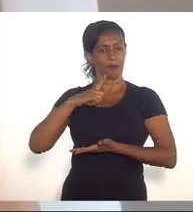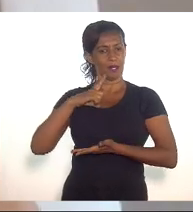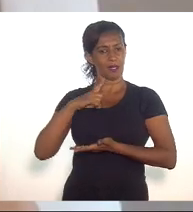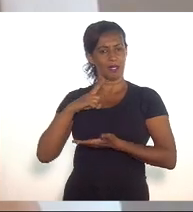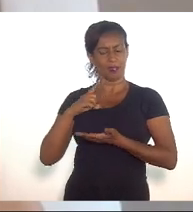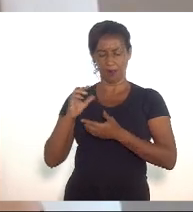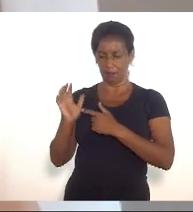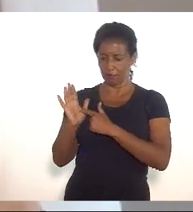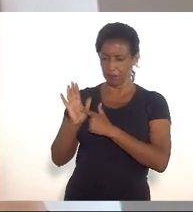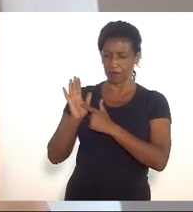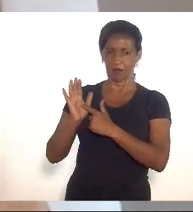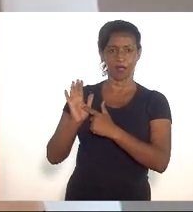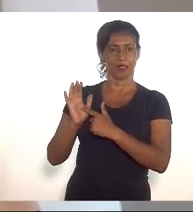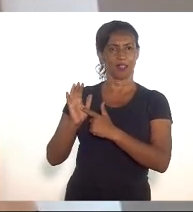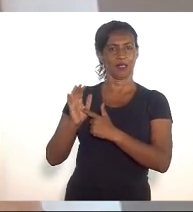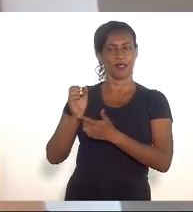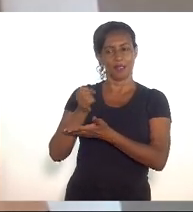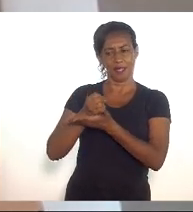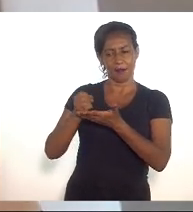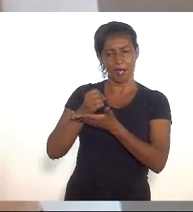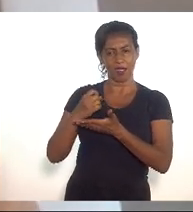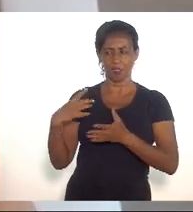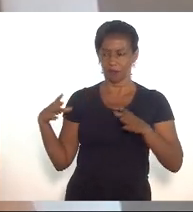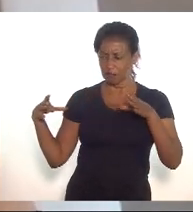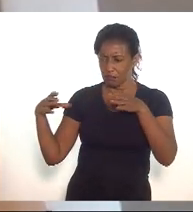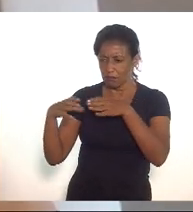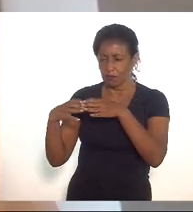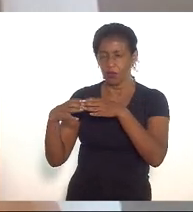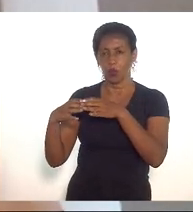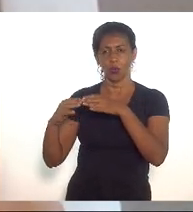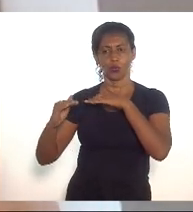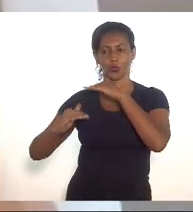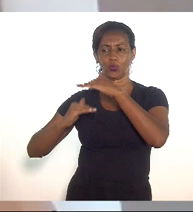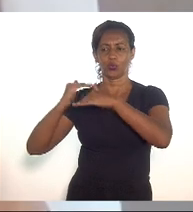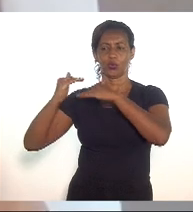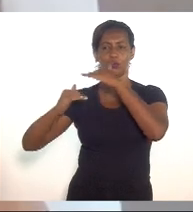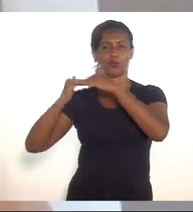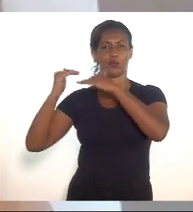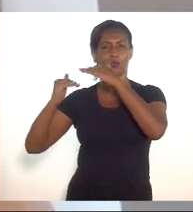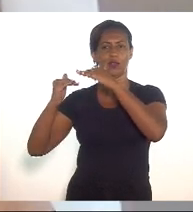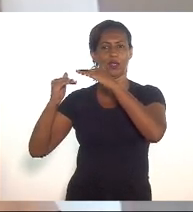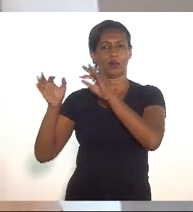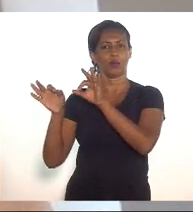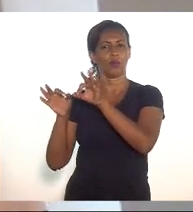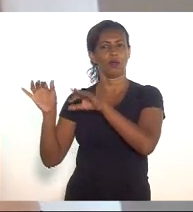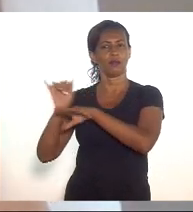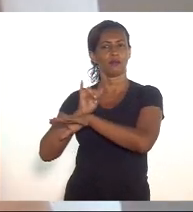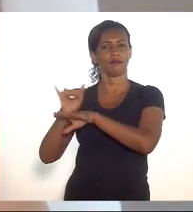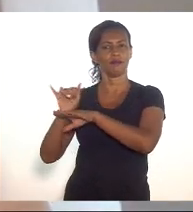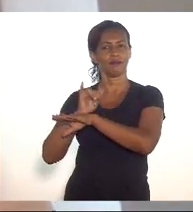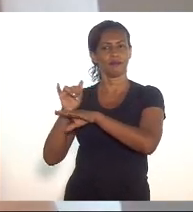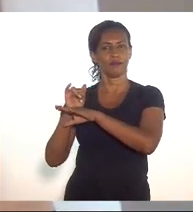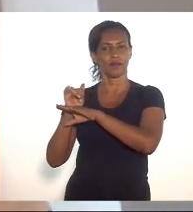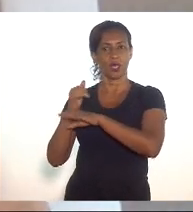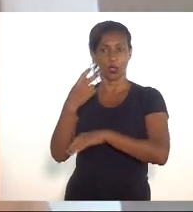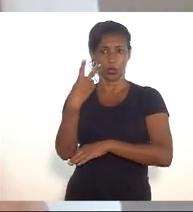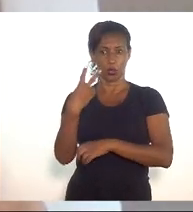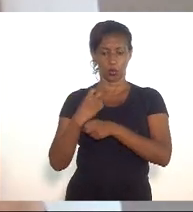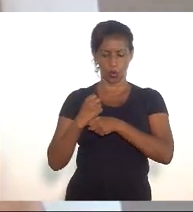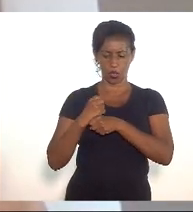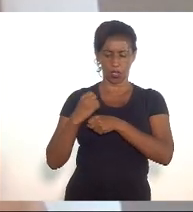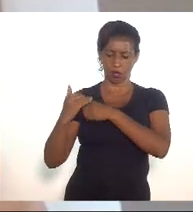base, a gente consiga desenvolver um planejamento estratégico nesses próximos